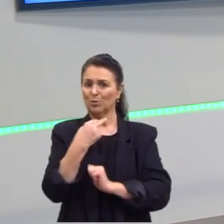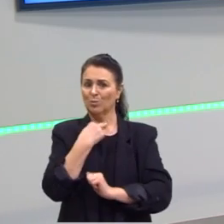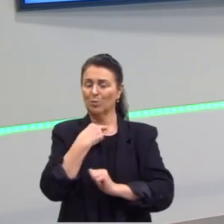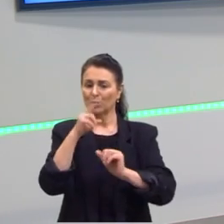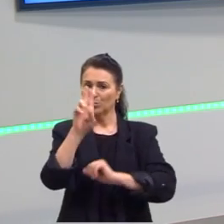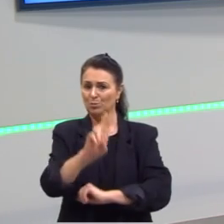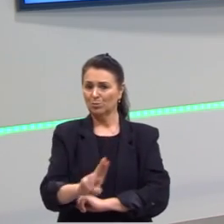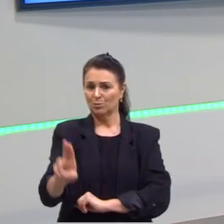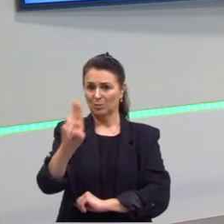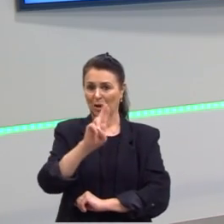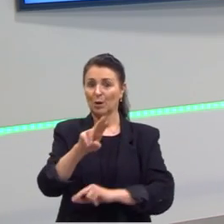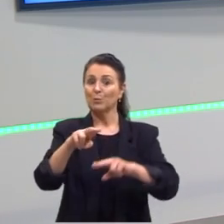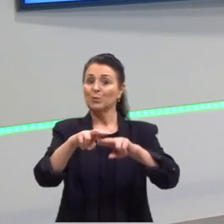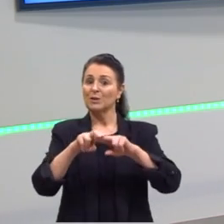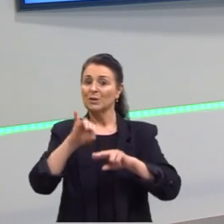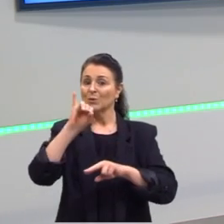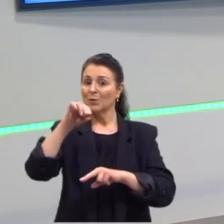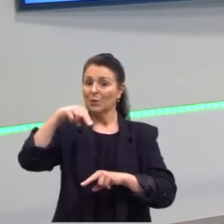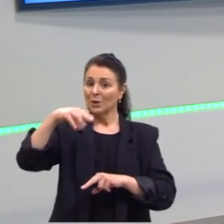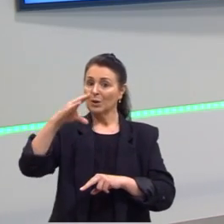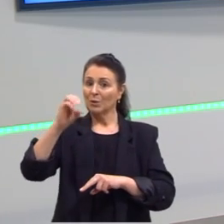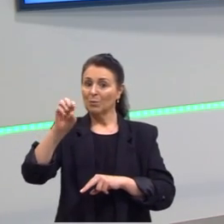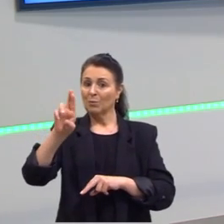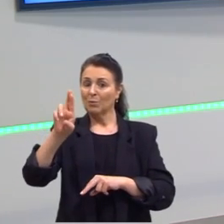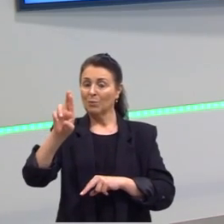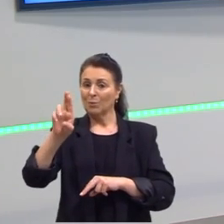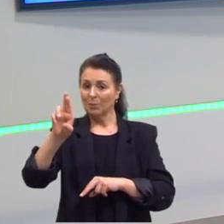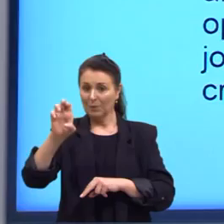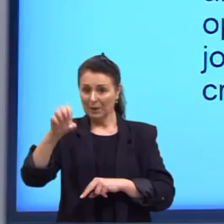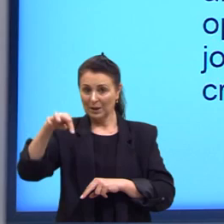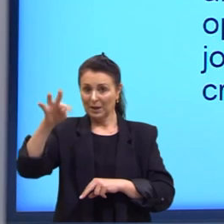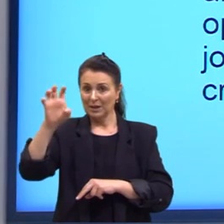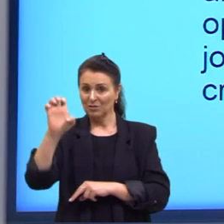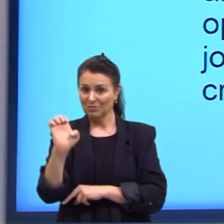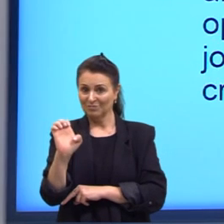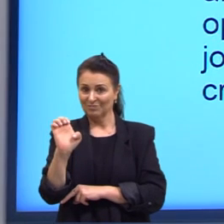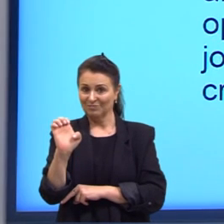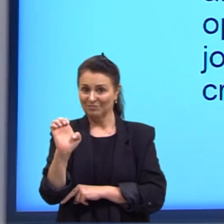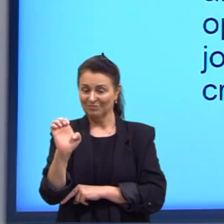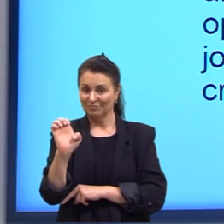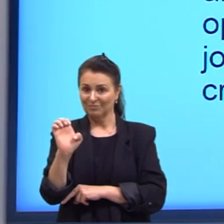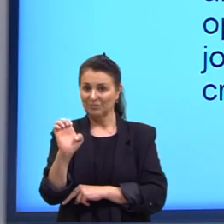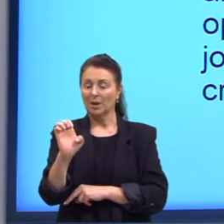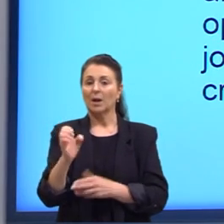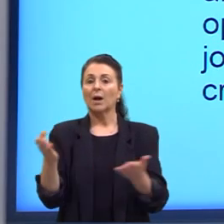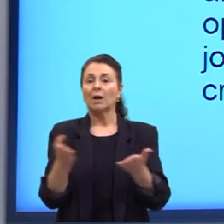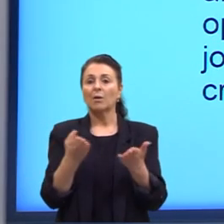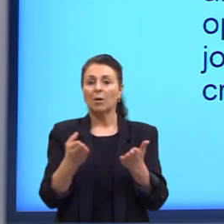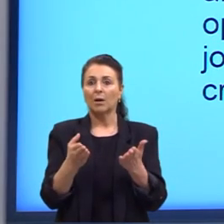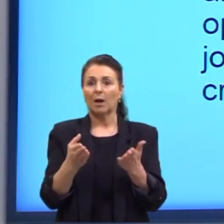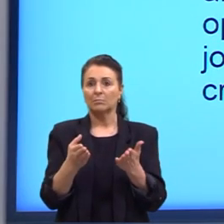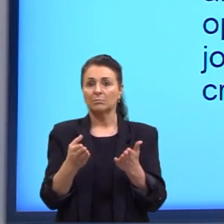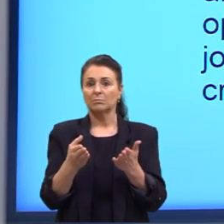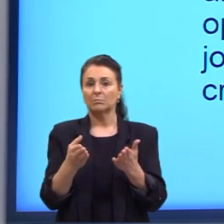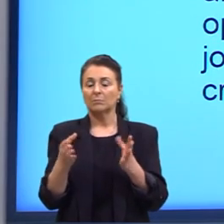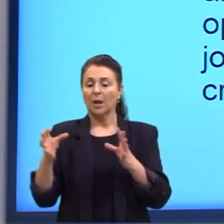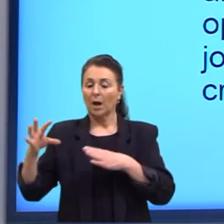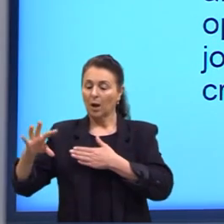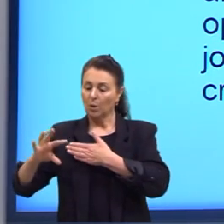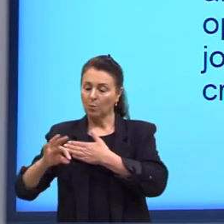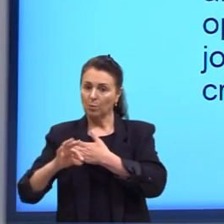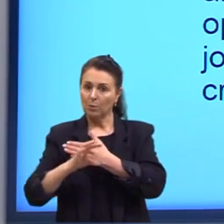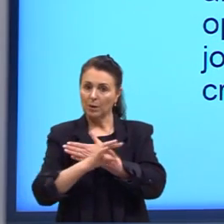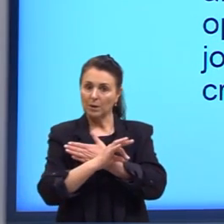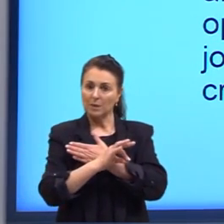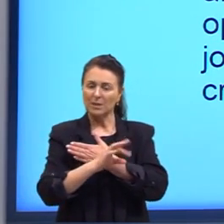juntos eles são incoerentes depois coerência genérica não pensem que